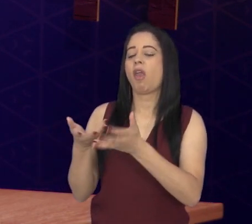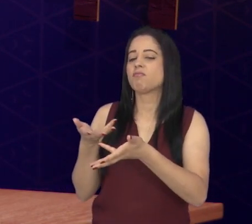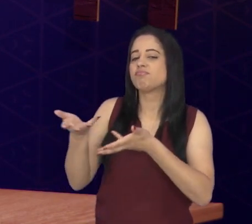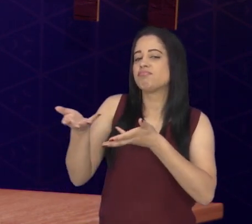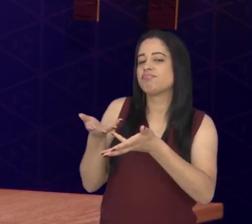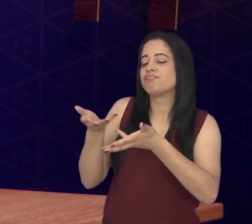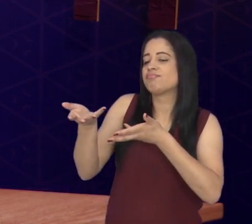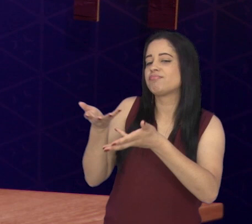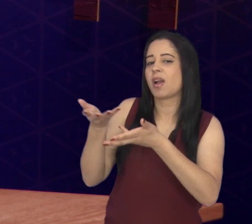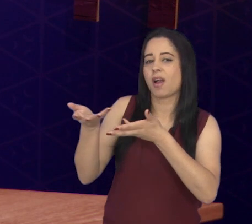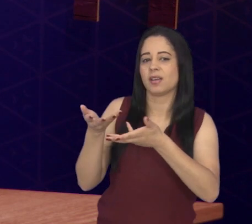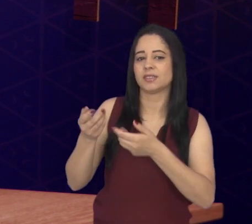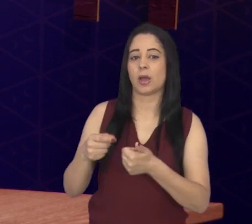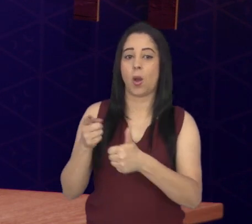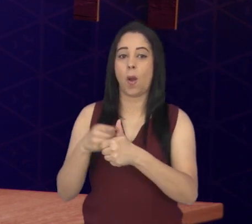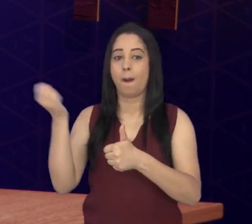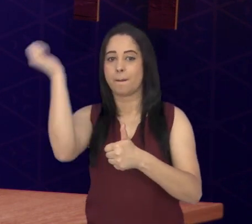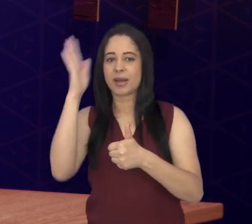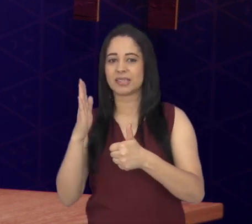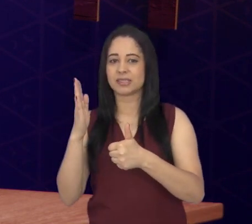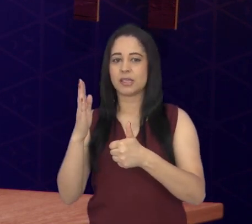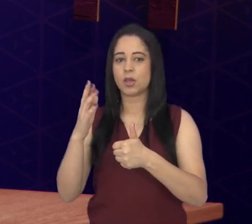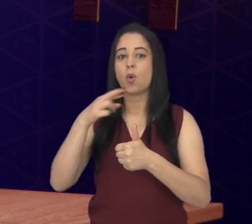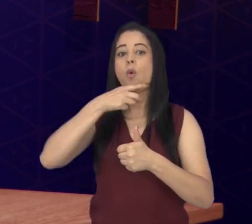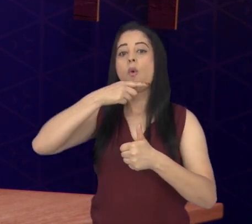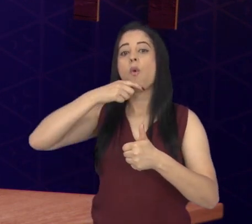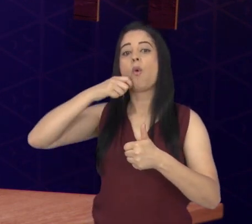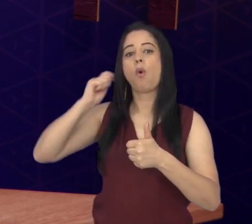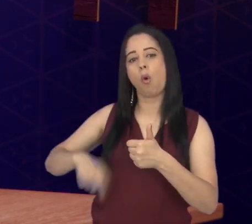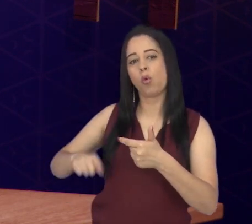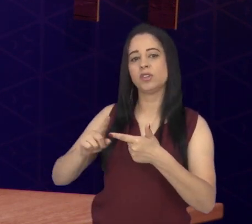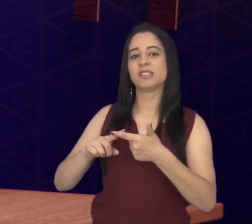amigo e tal, que é Brasil, Rússia, Índia,